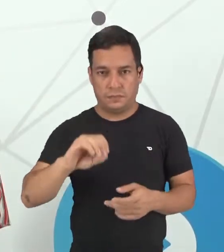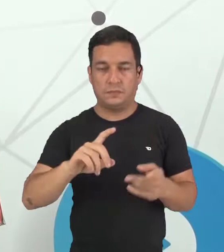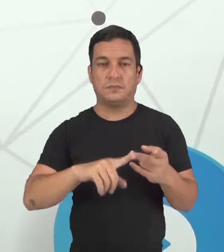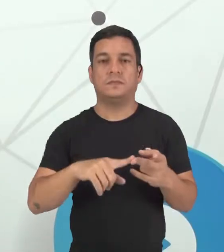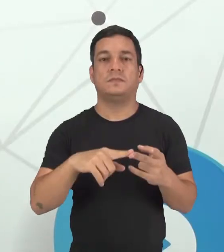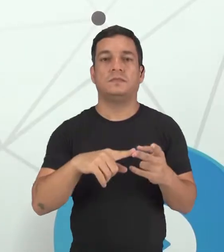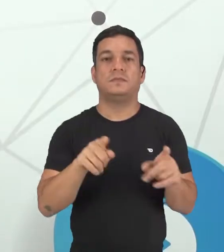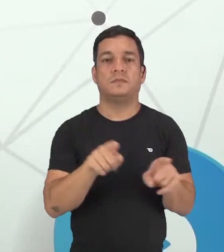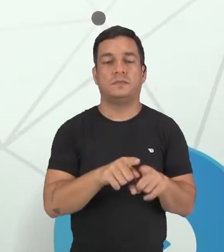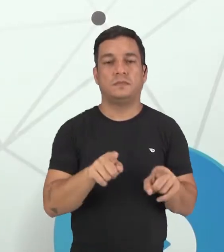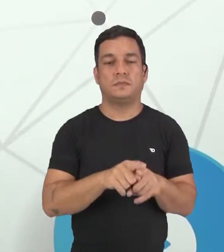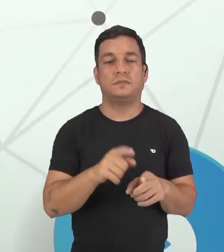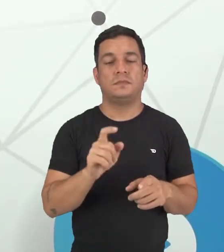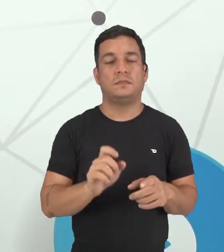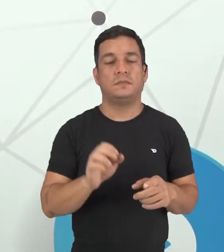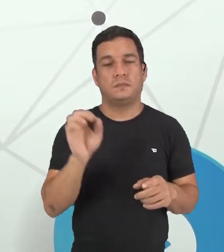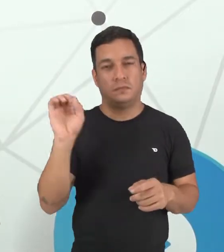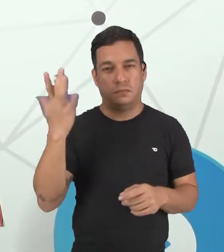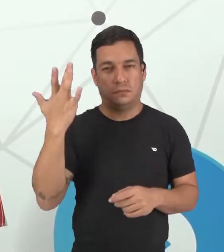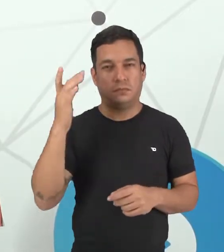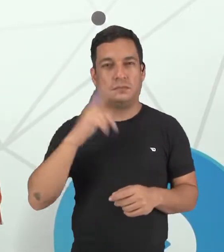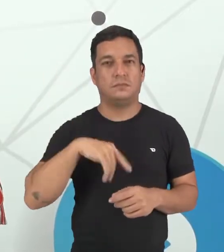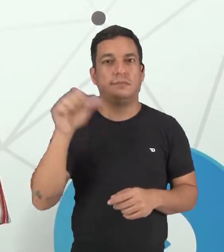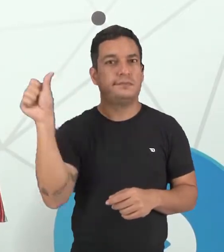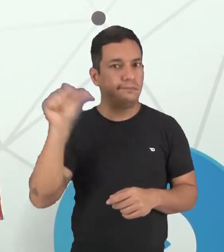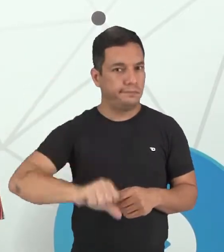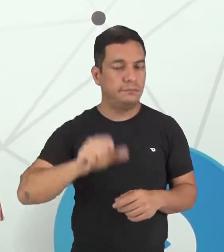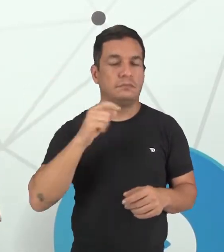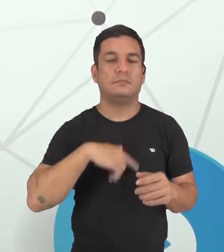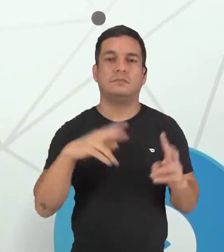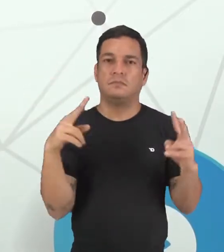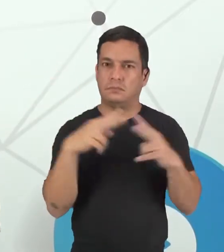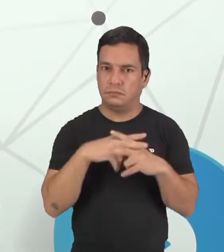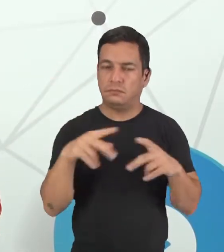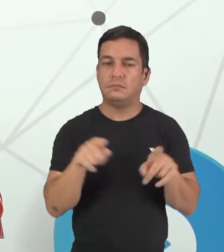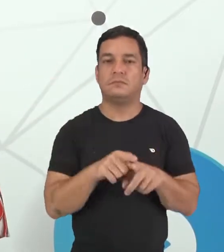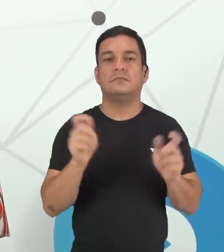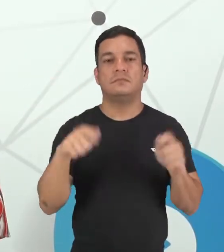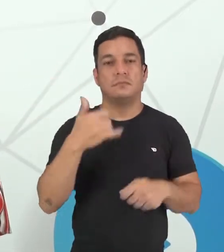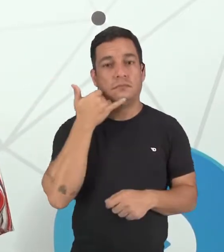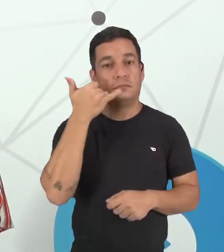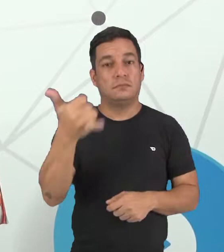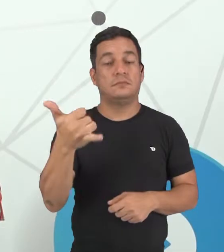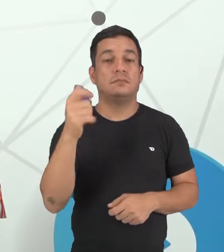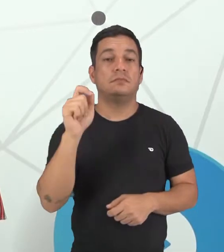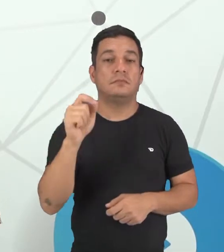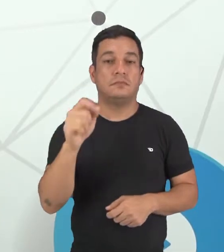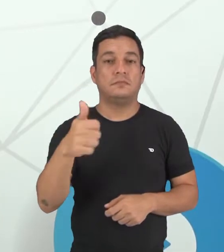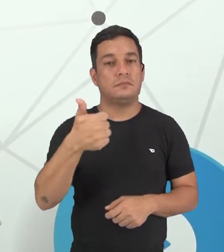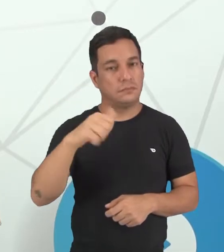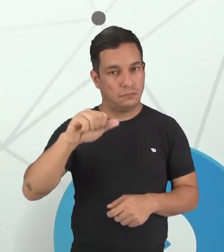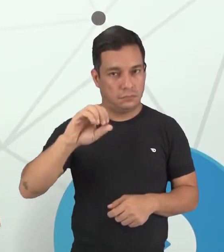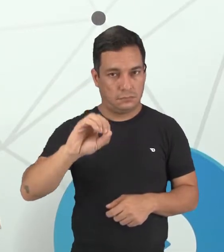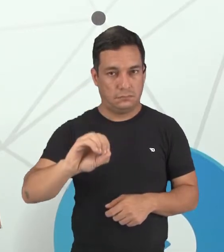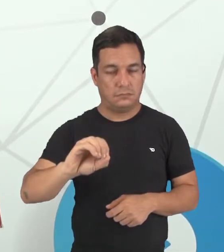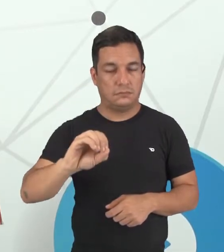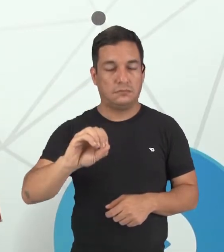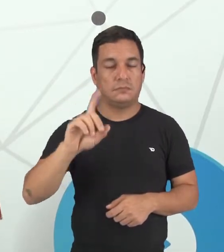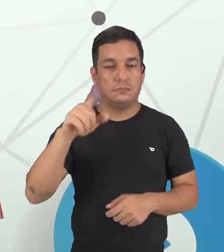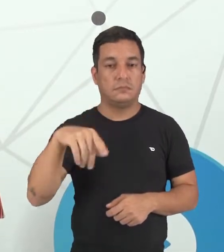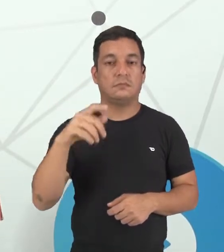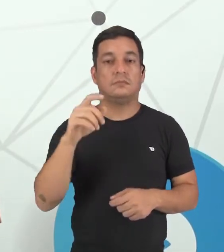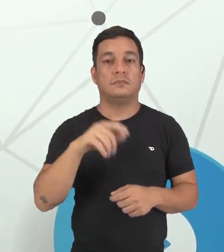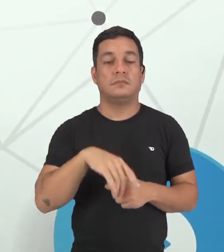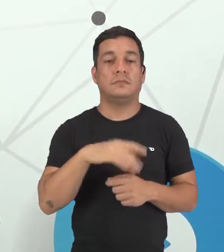190. Naqueles casos mais graves de agressão física, você pode estar ligando pelo 190, que aí